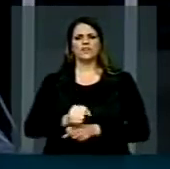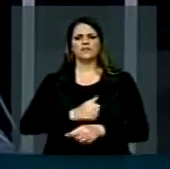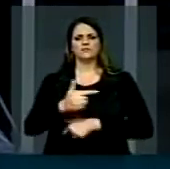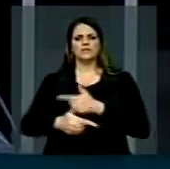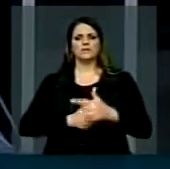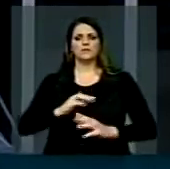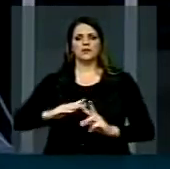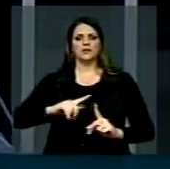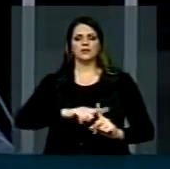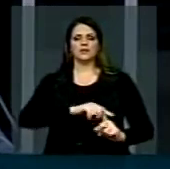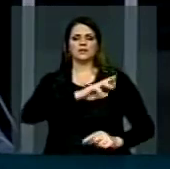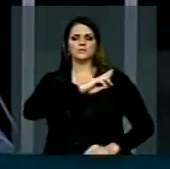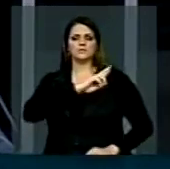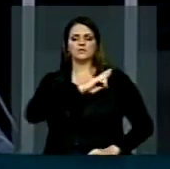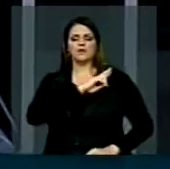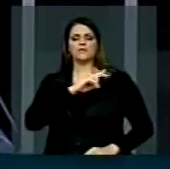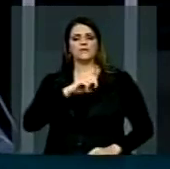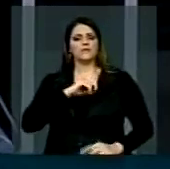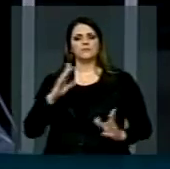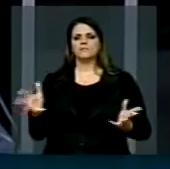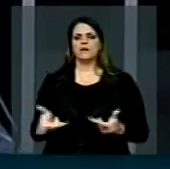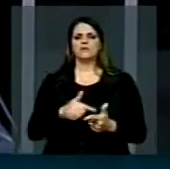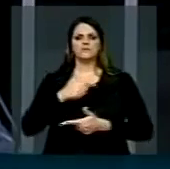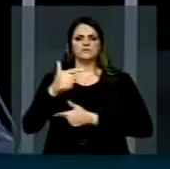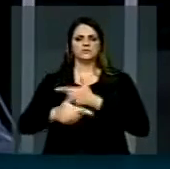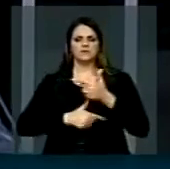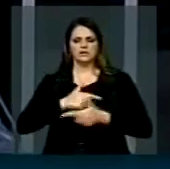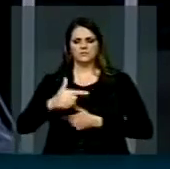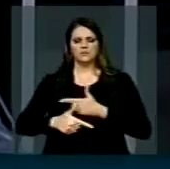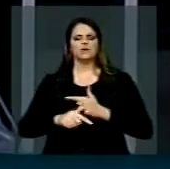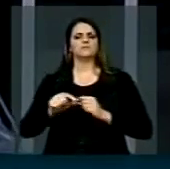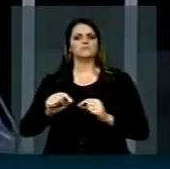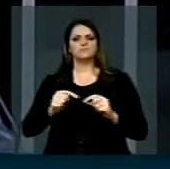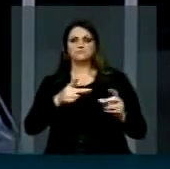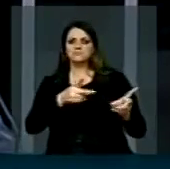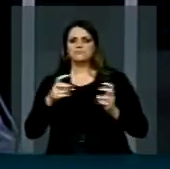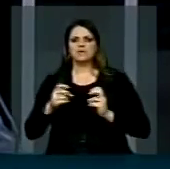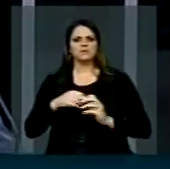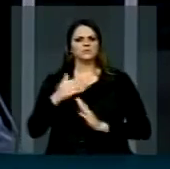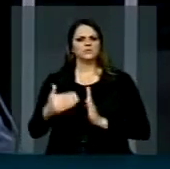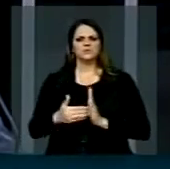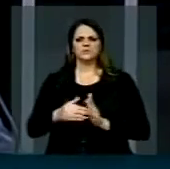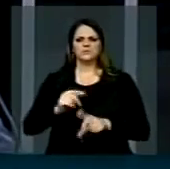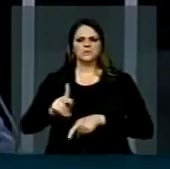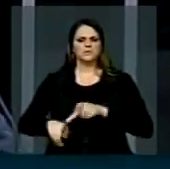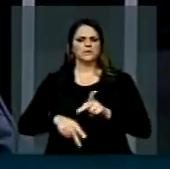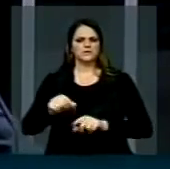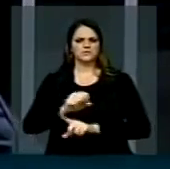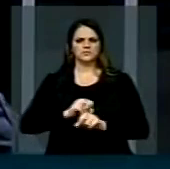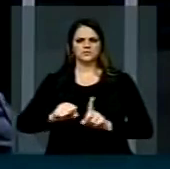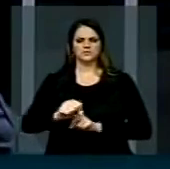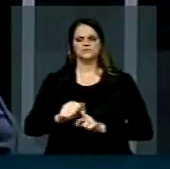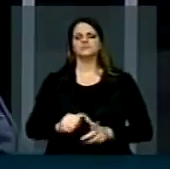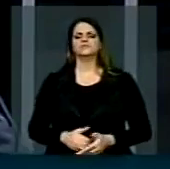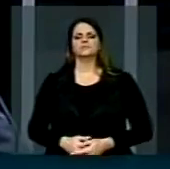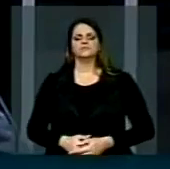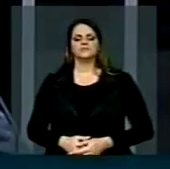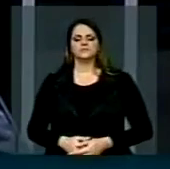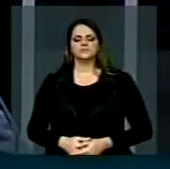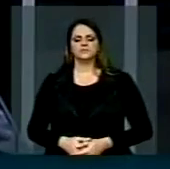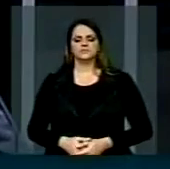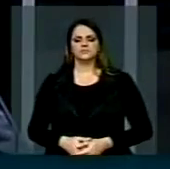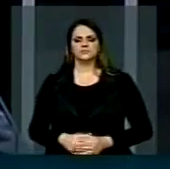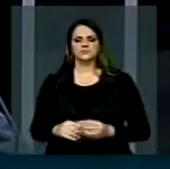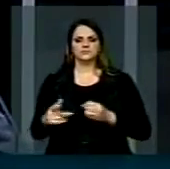igreja, tem realizado um trabalho extraordinário que é notado e reconhecido pela sociedade local. Portanto,